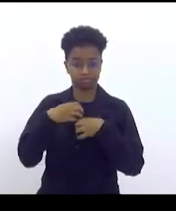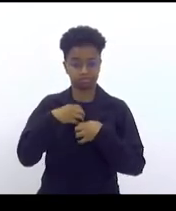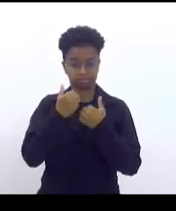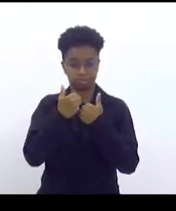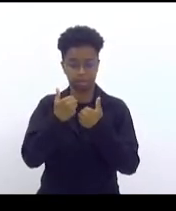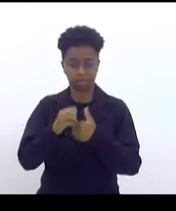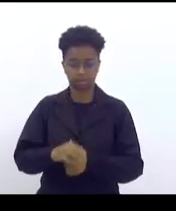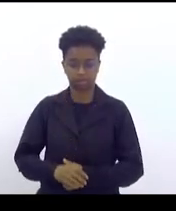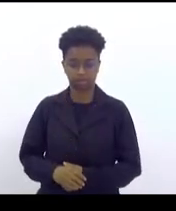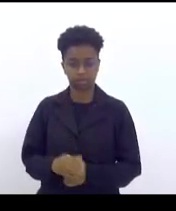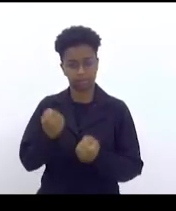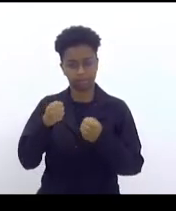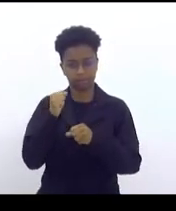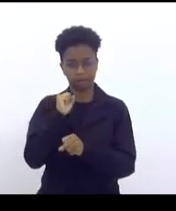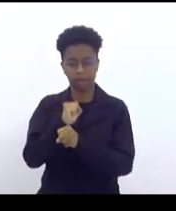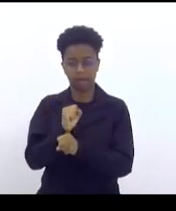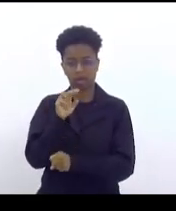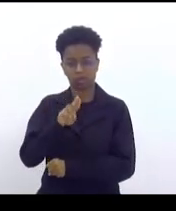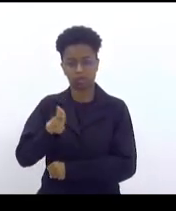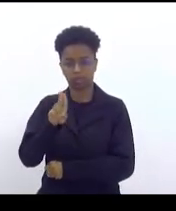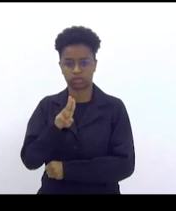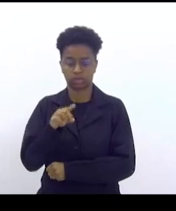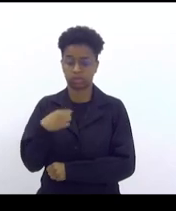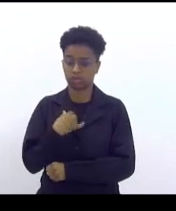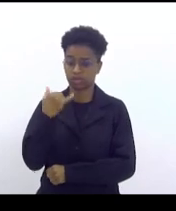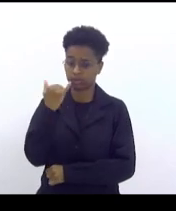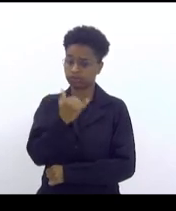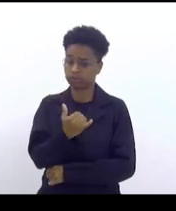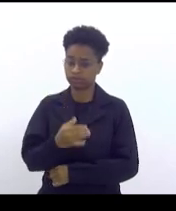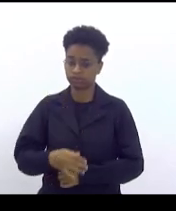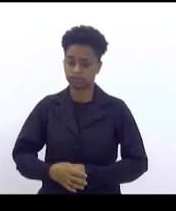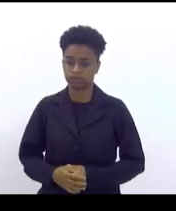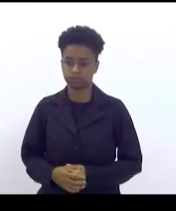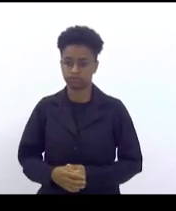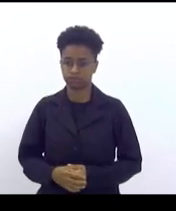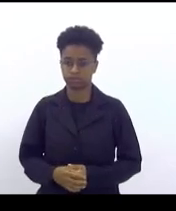para de usar essas paradas na escola para o seu bem